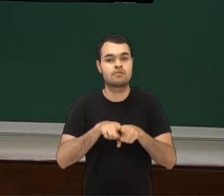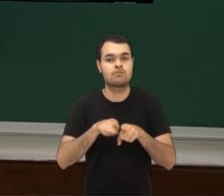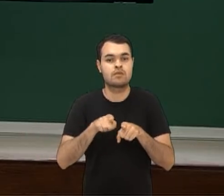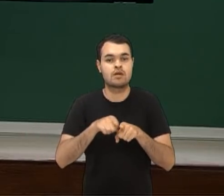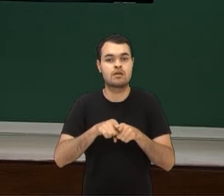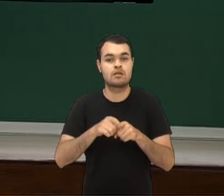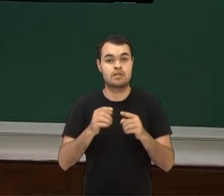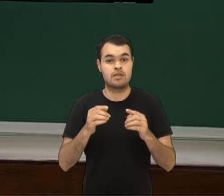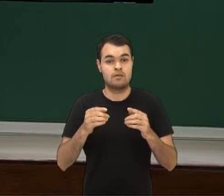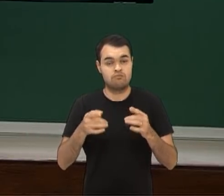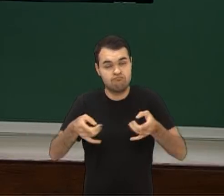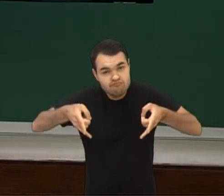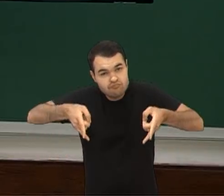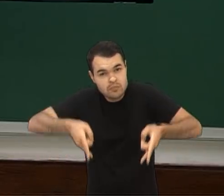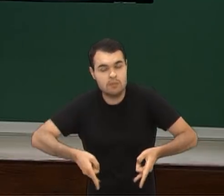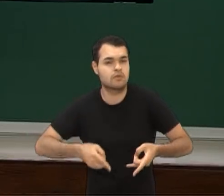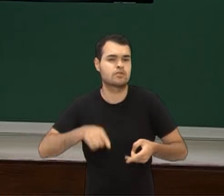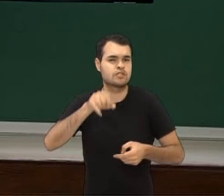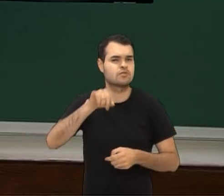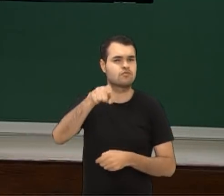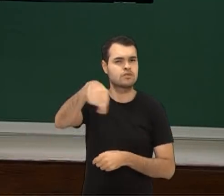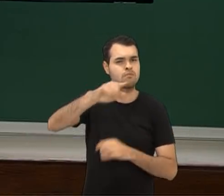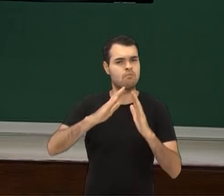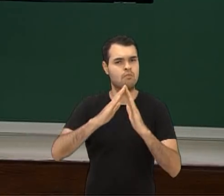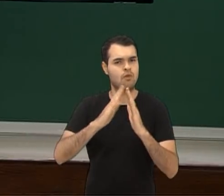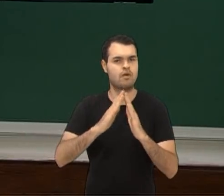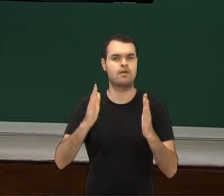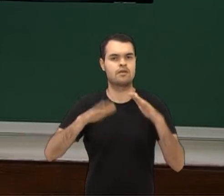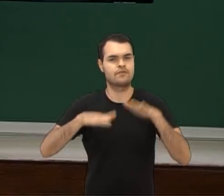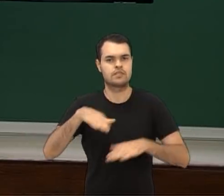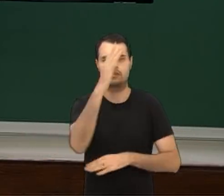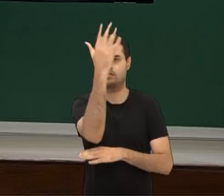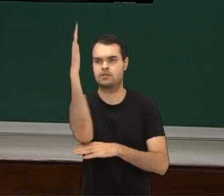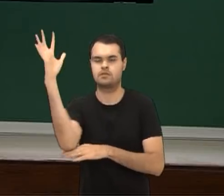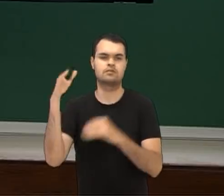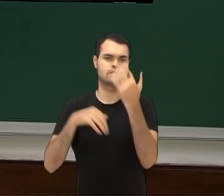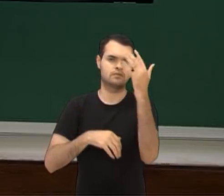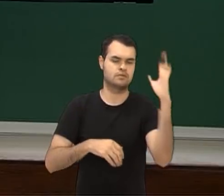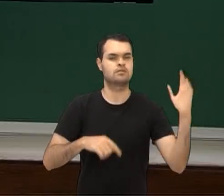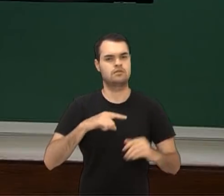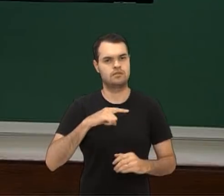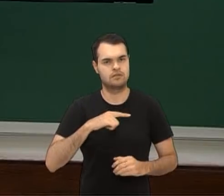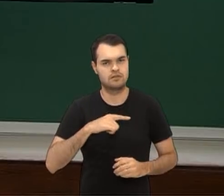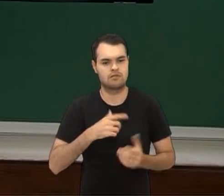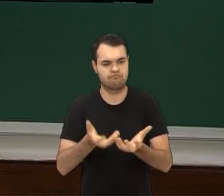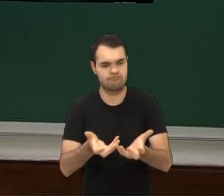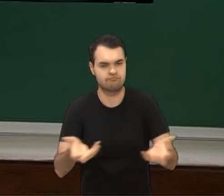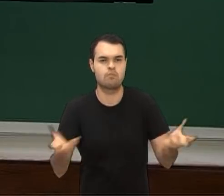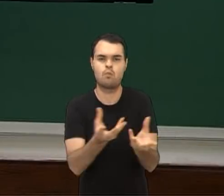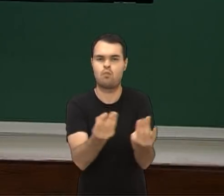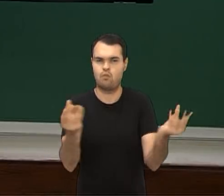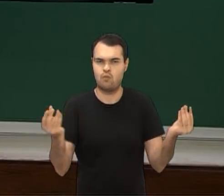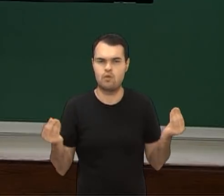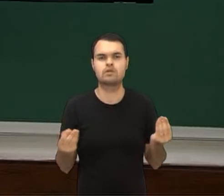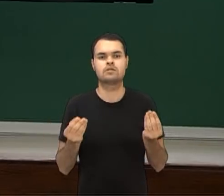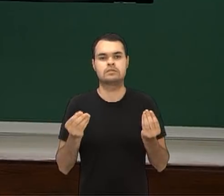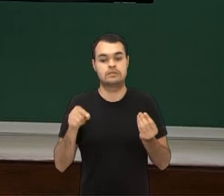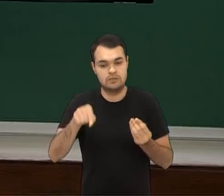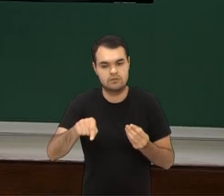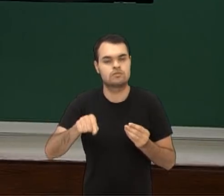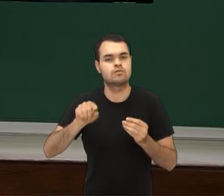da cama se você mora numa área que tem muita árvore, muita vegetação, que acaba